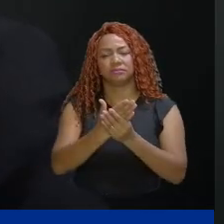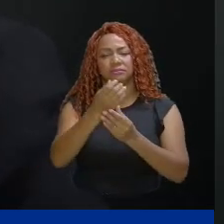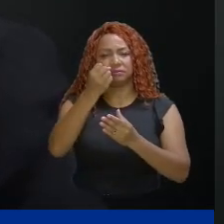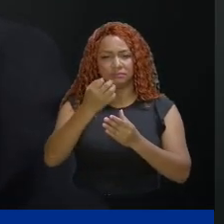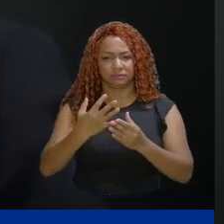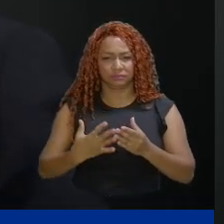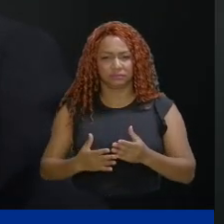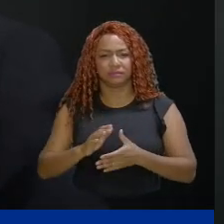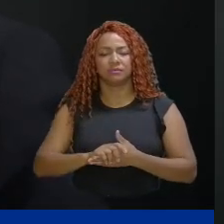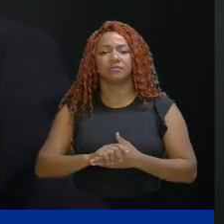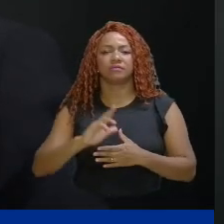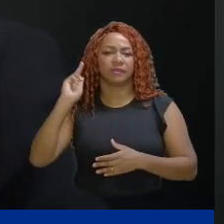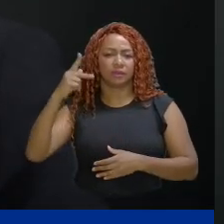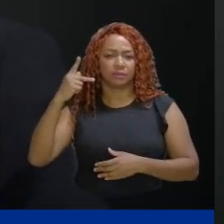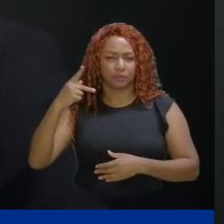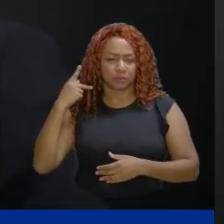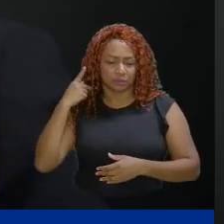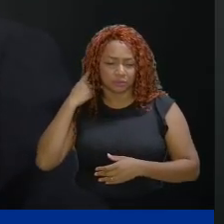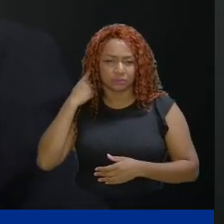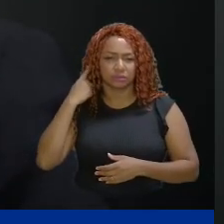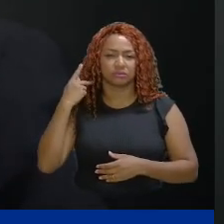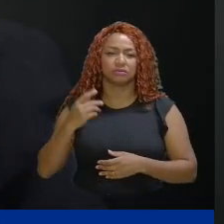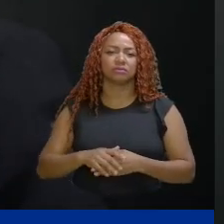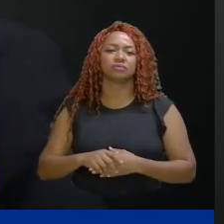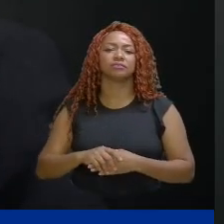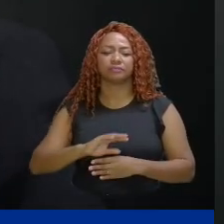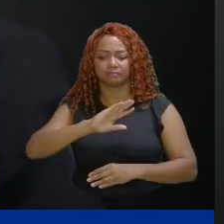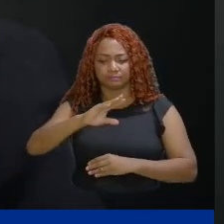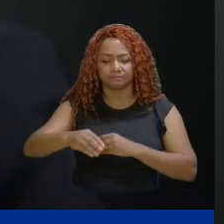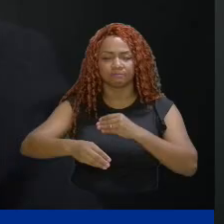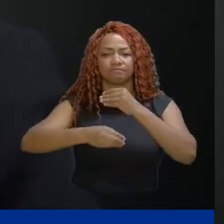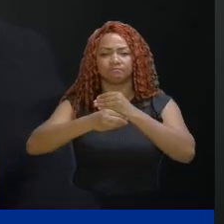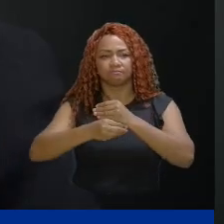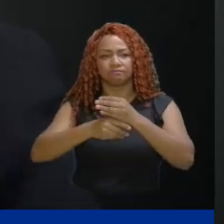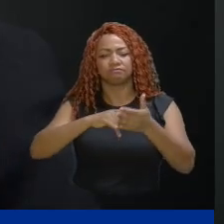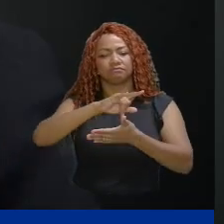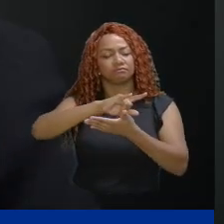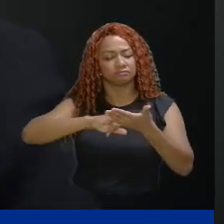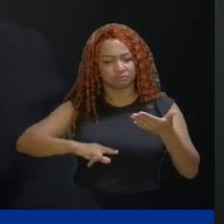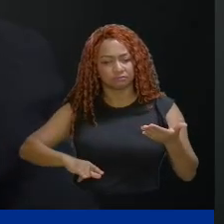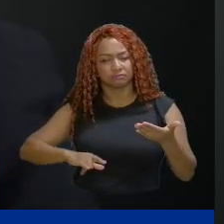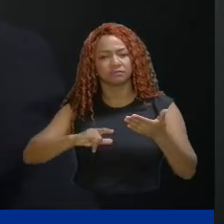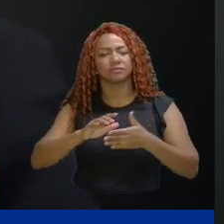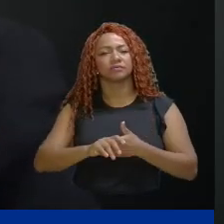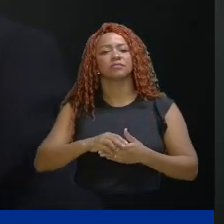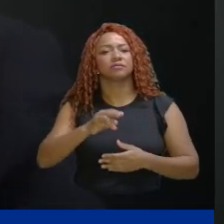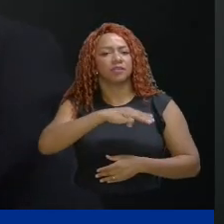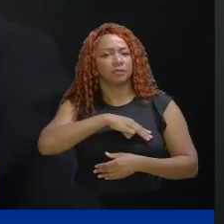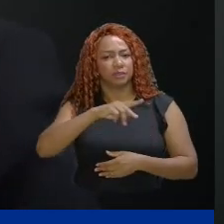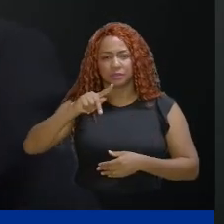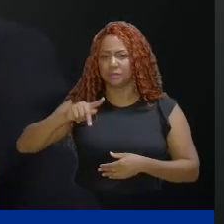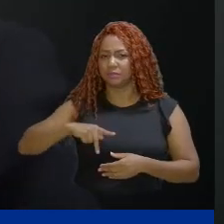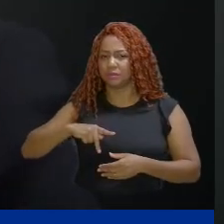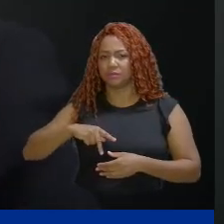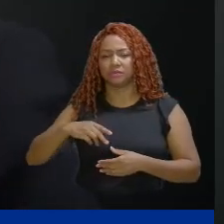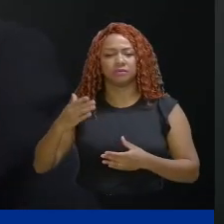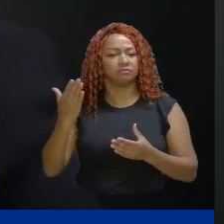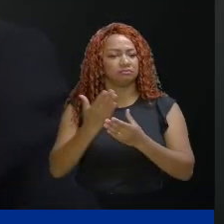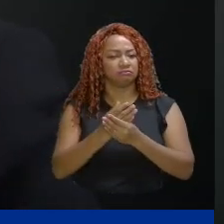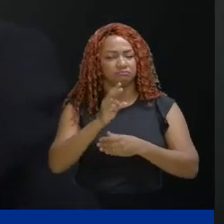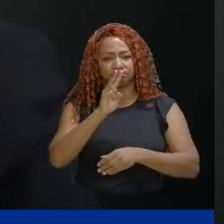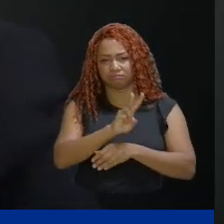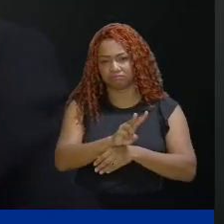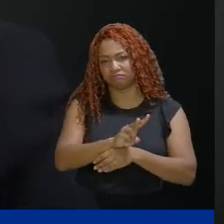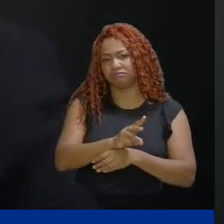embargos, a procuradora, então, regional eleitoral, juntou uma certidão onde deixa claro que o Ministério Público não foi intimado dessa